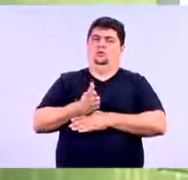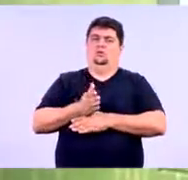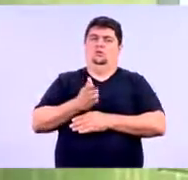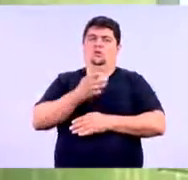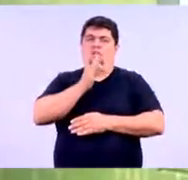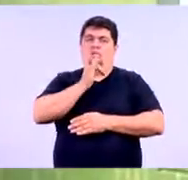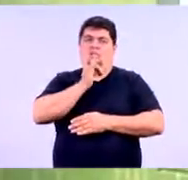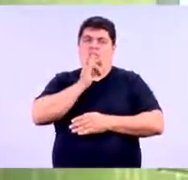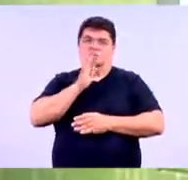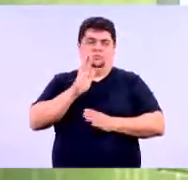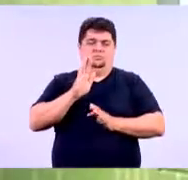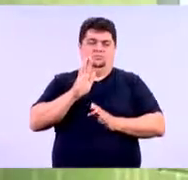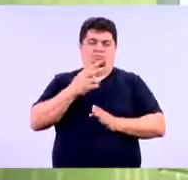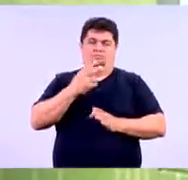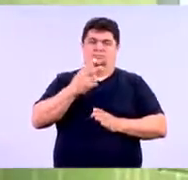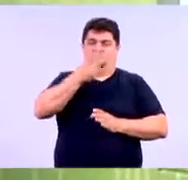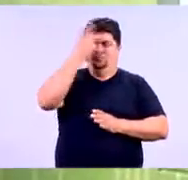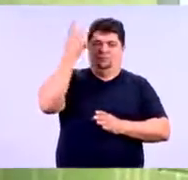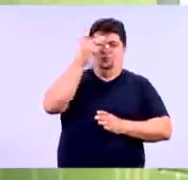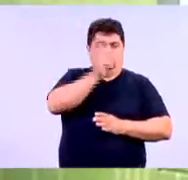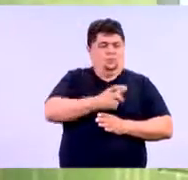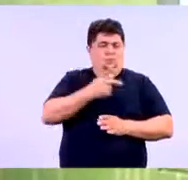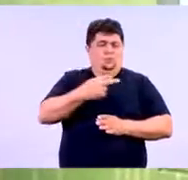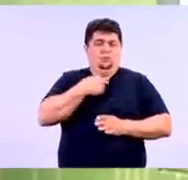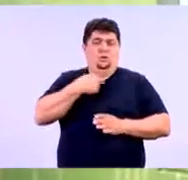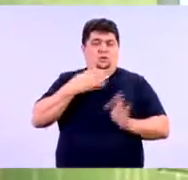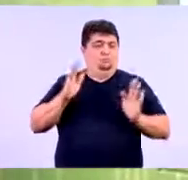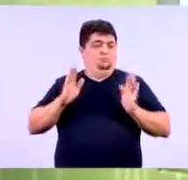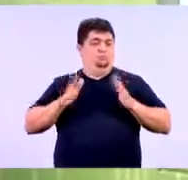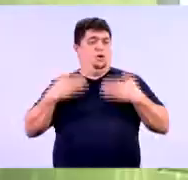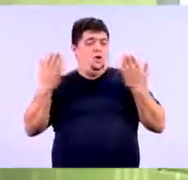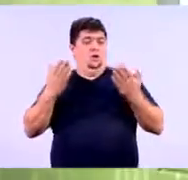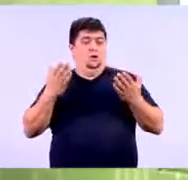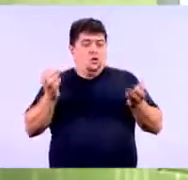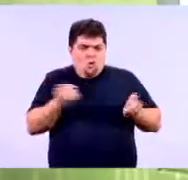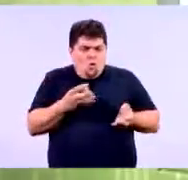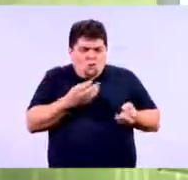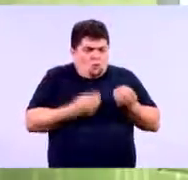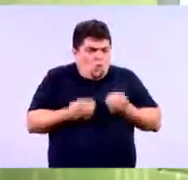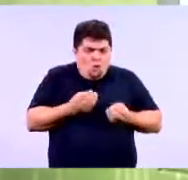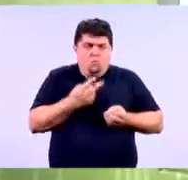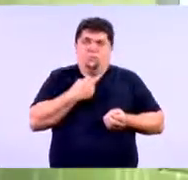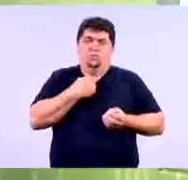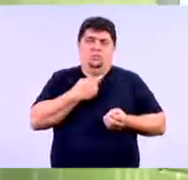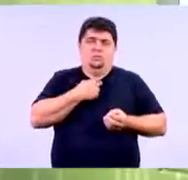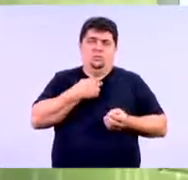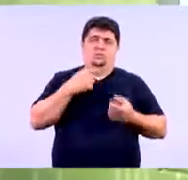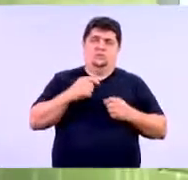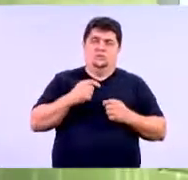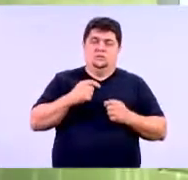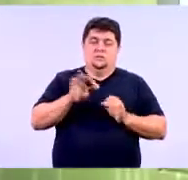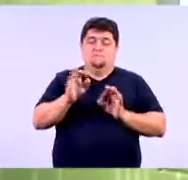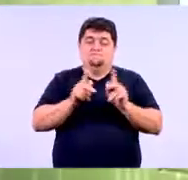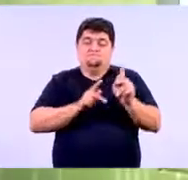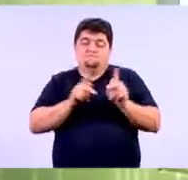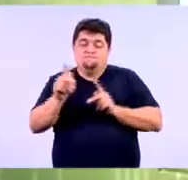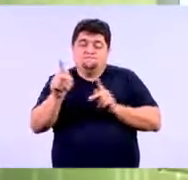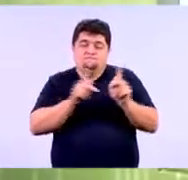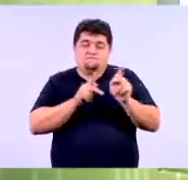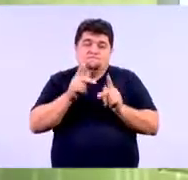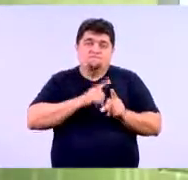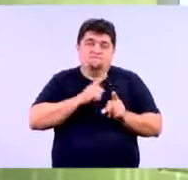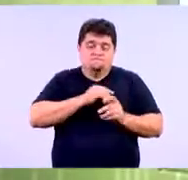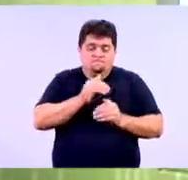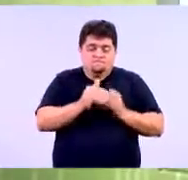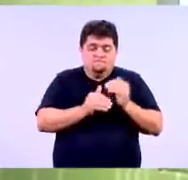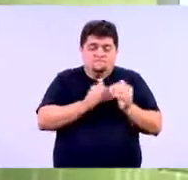Da questão da surpresa, o contribuinte ele não pode ser surpreendido nessa situação. Então, uma vez que a lei ela é